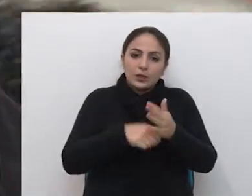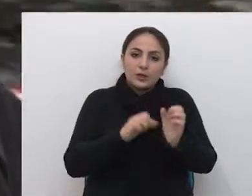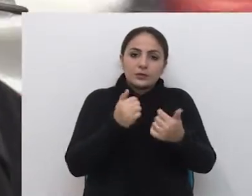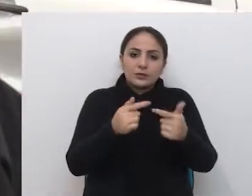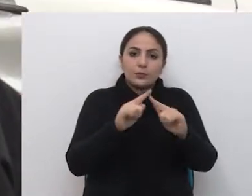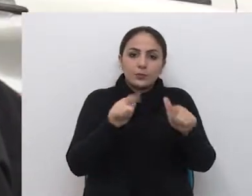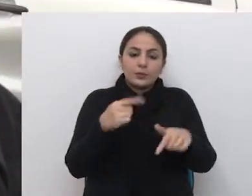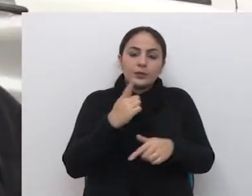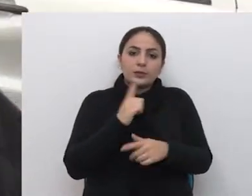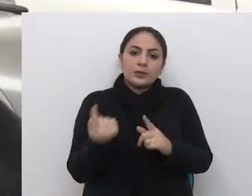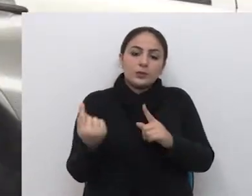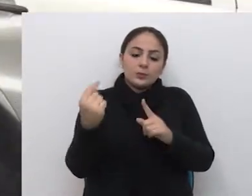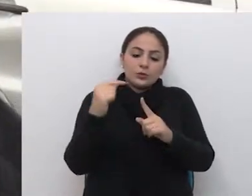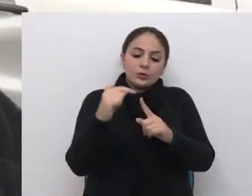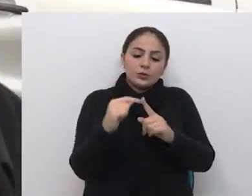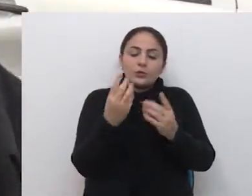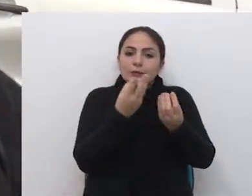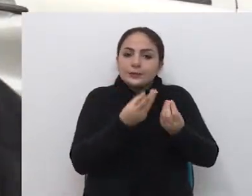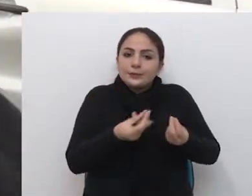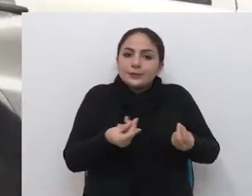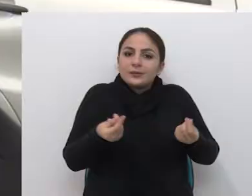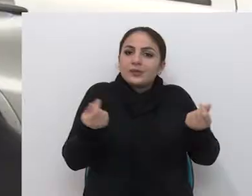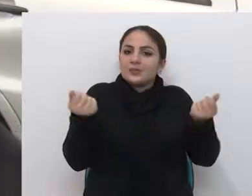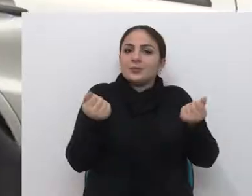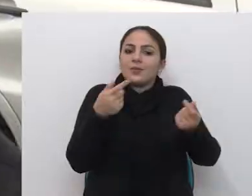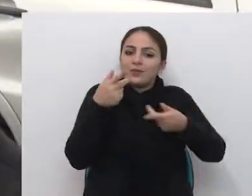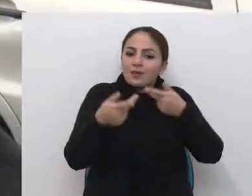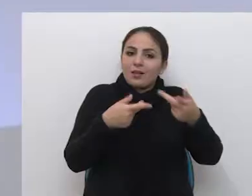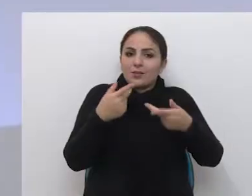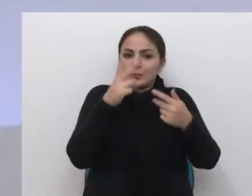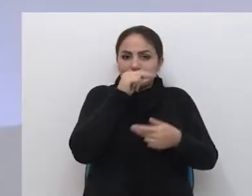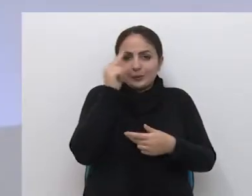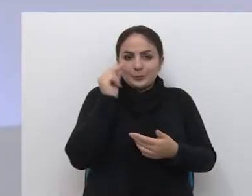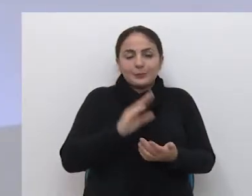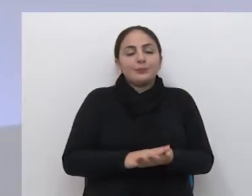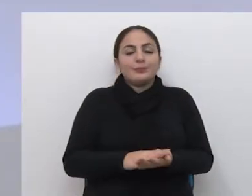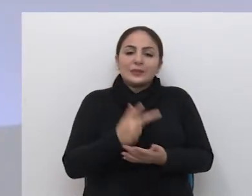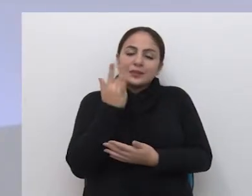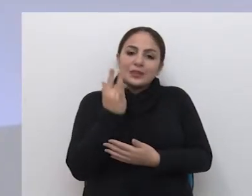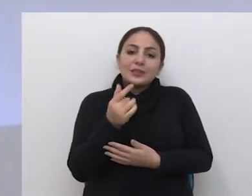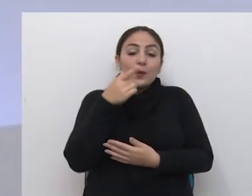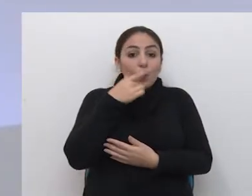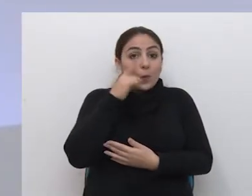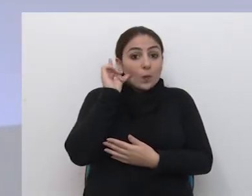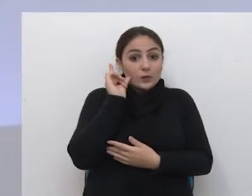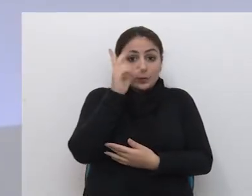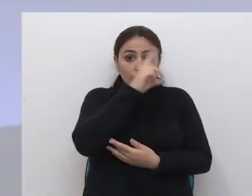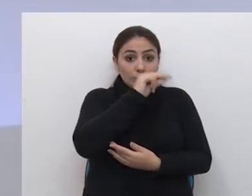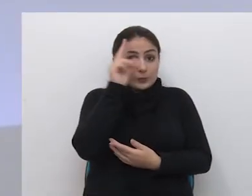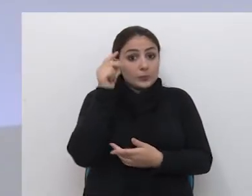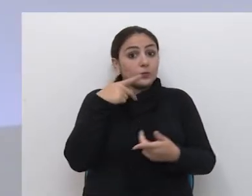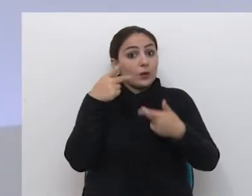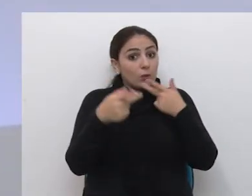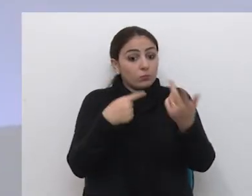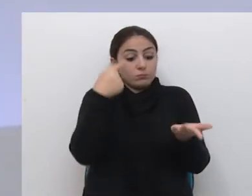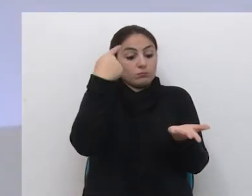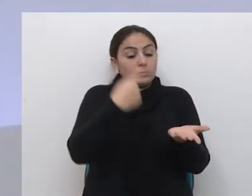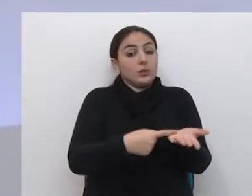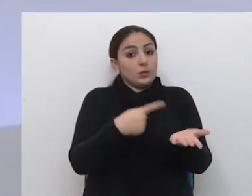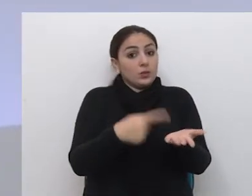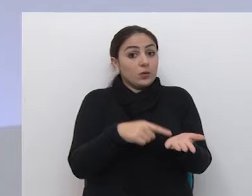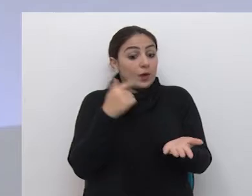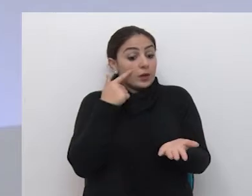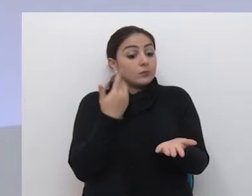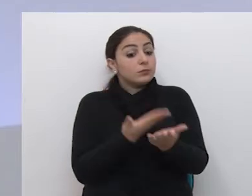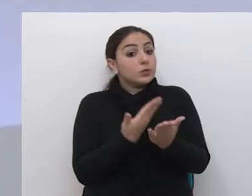público tem o objetivo de sensibilizar o Poder Executivo. Ainda na tarde de ontem, o Poder Executivo se